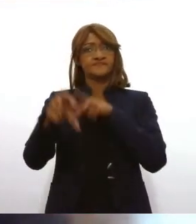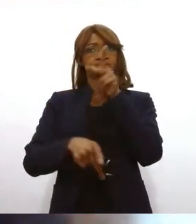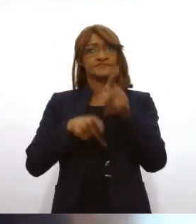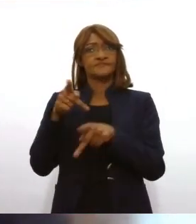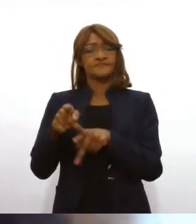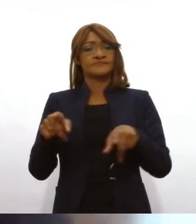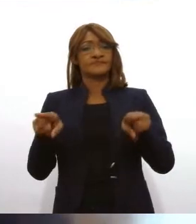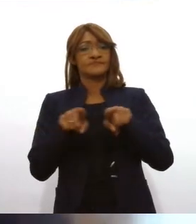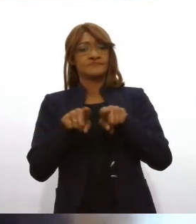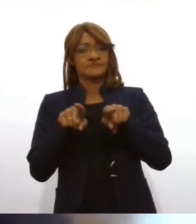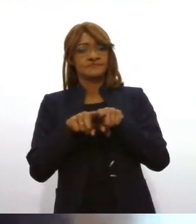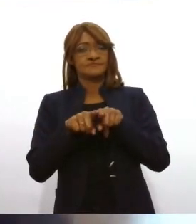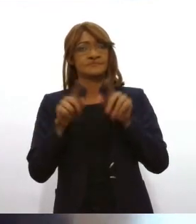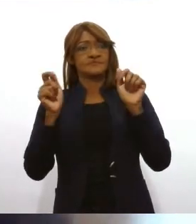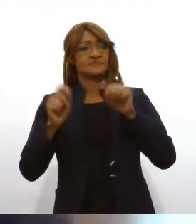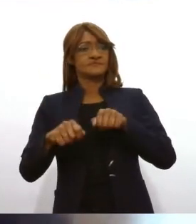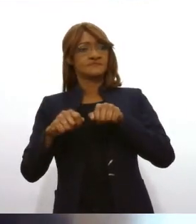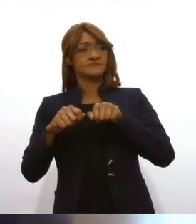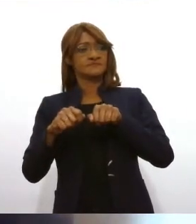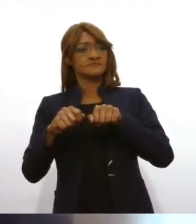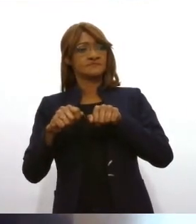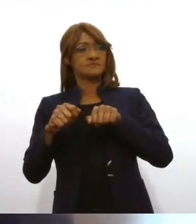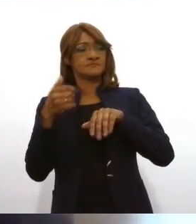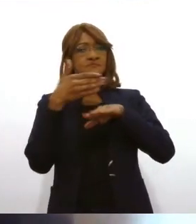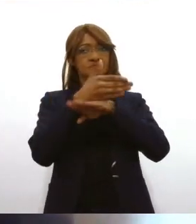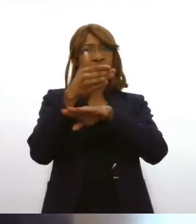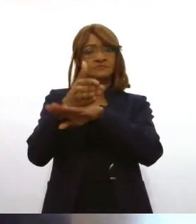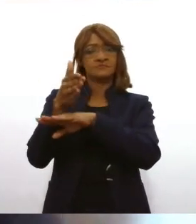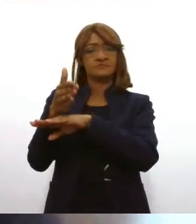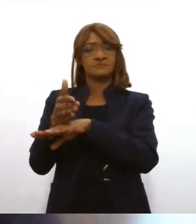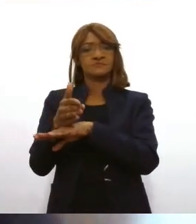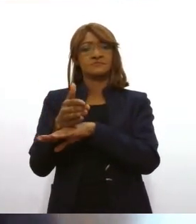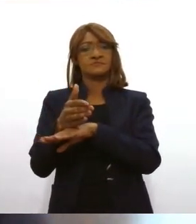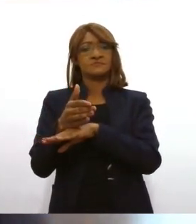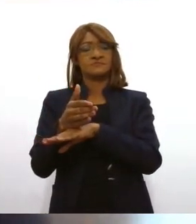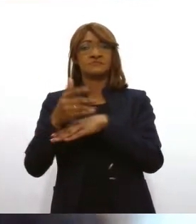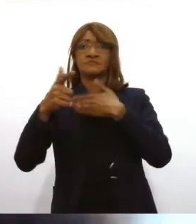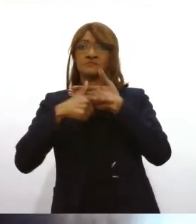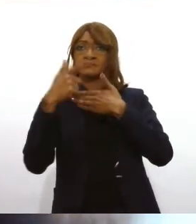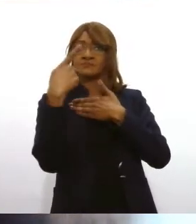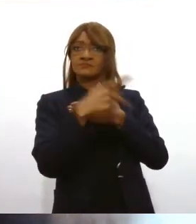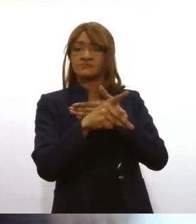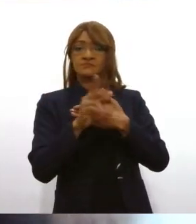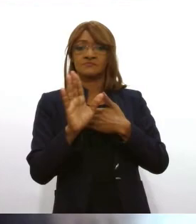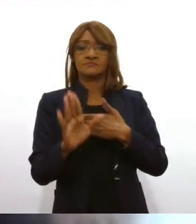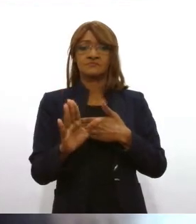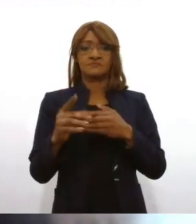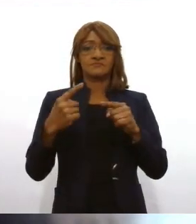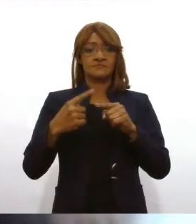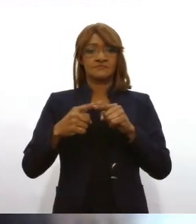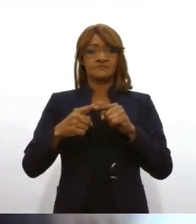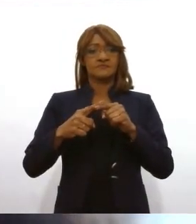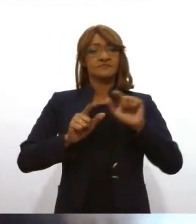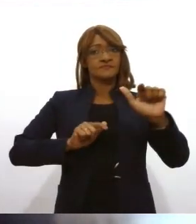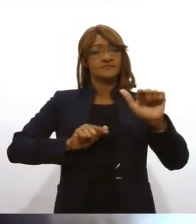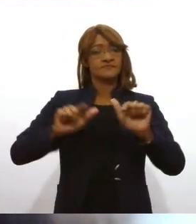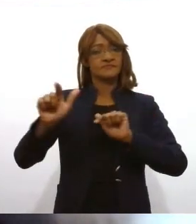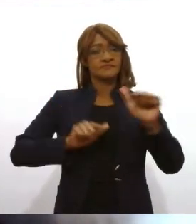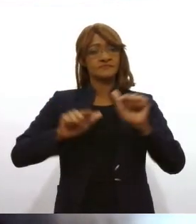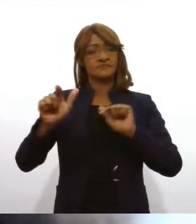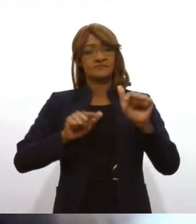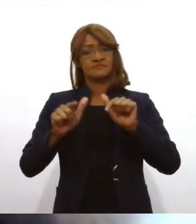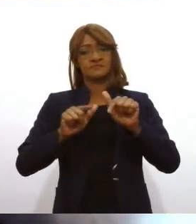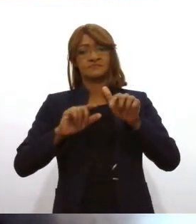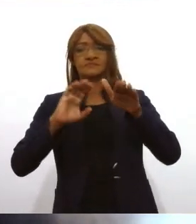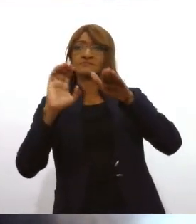faça a sua parte, né? As pessoas que vão participar desses eventos façam a sua parte, porque se quem está trabalhando e as empresas que estão